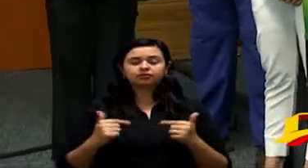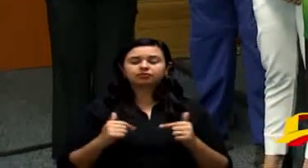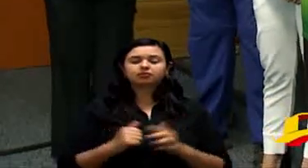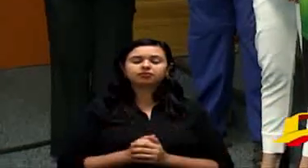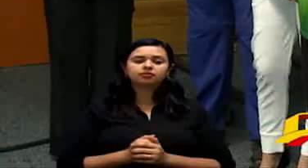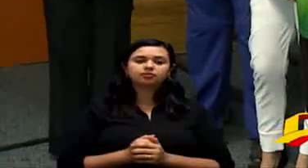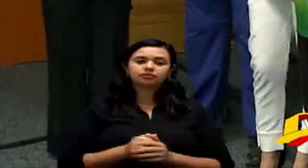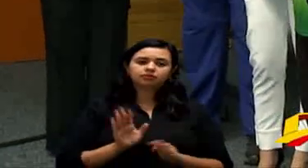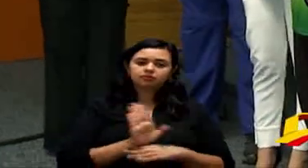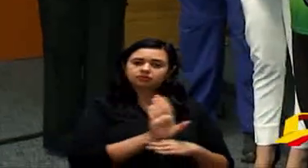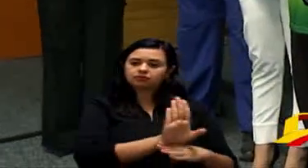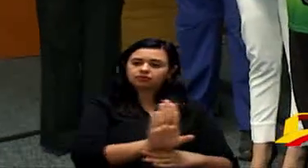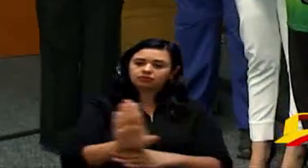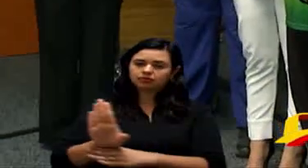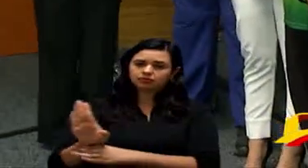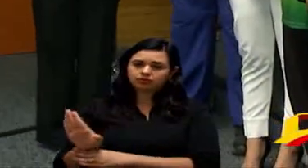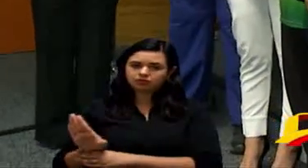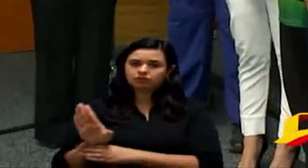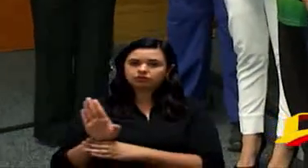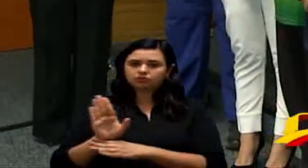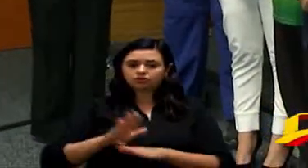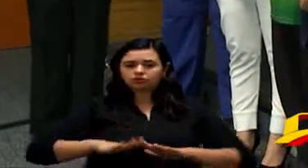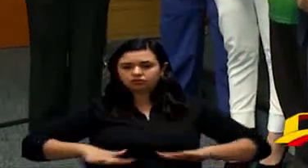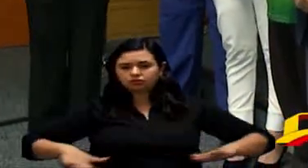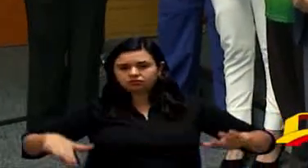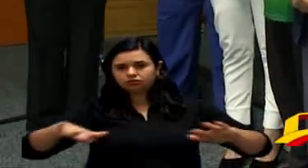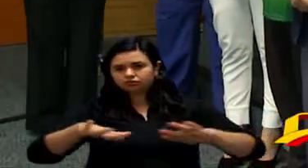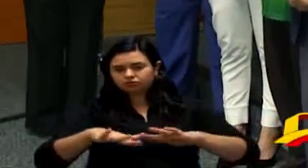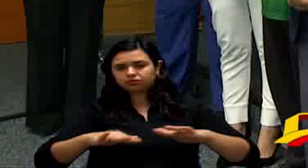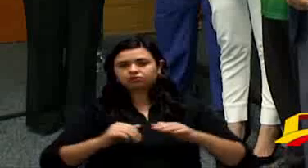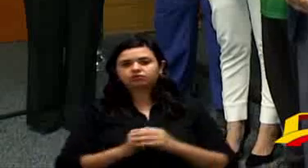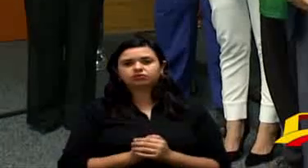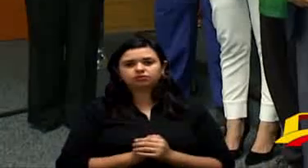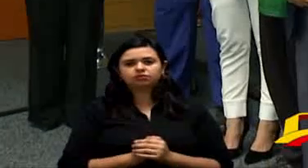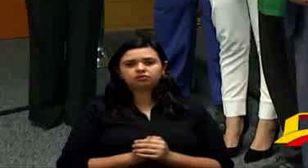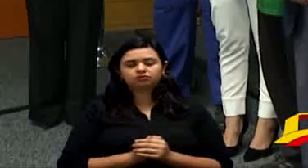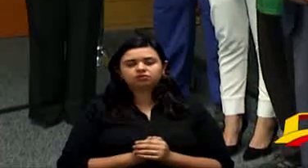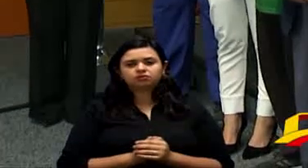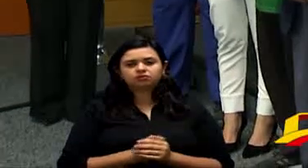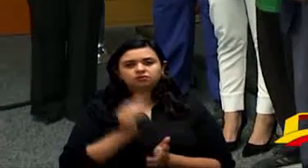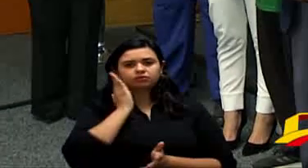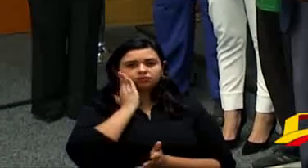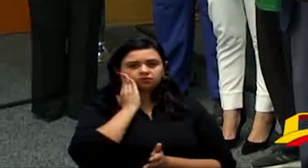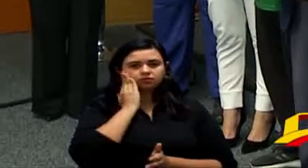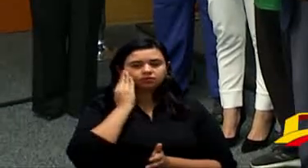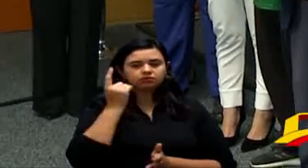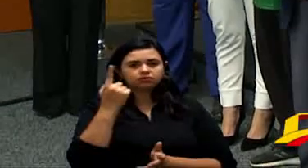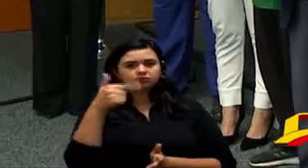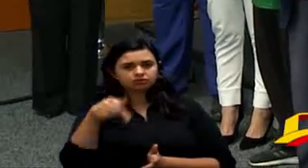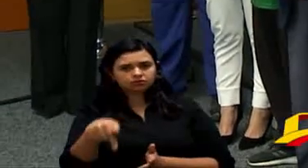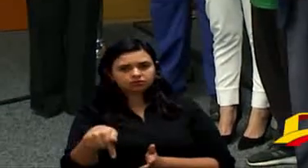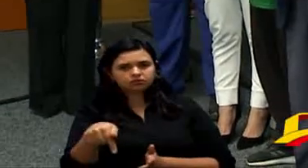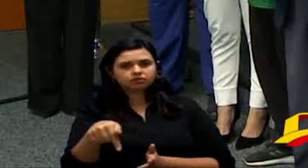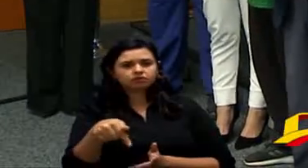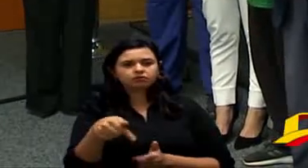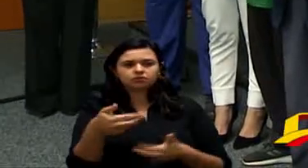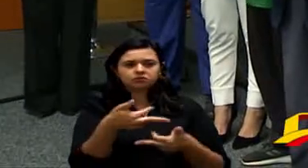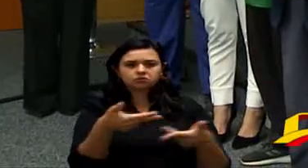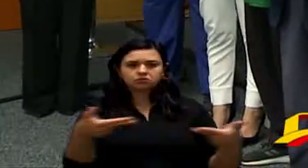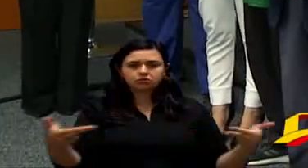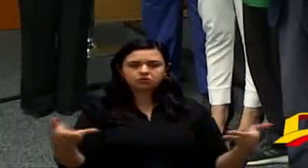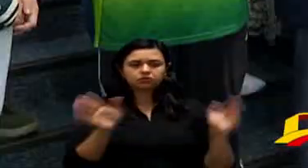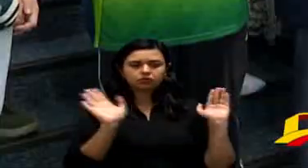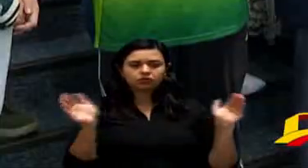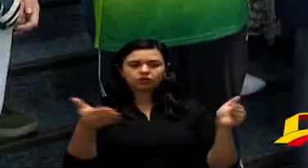dentro daquela visão global que nós temos das 17 itens né que foca o desenvolvimento